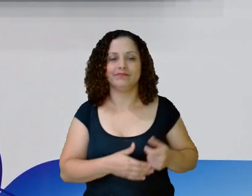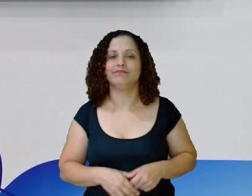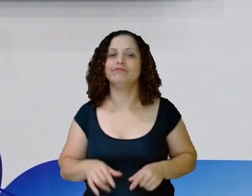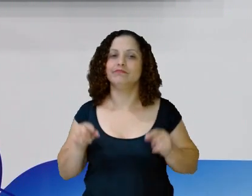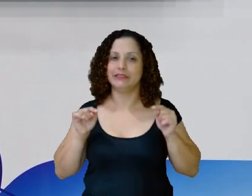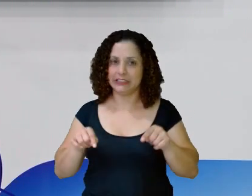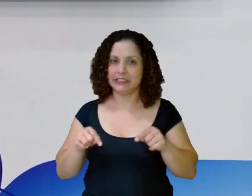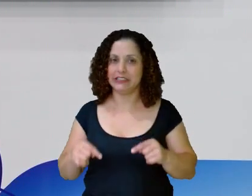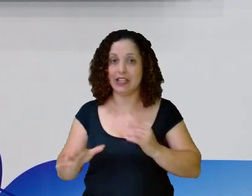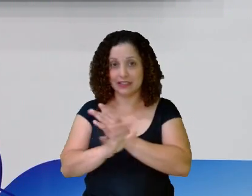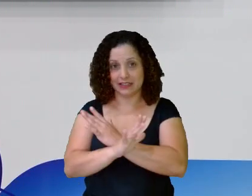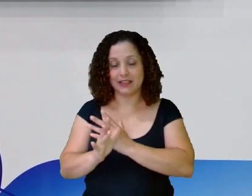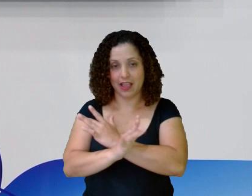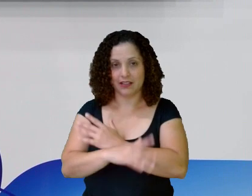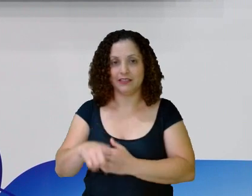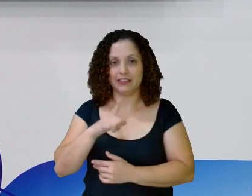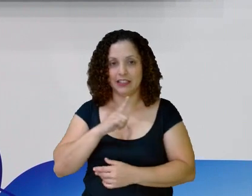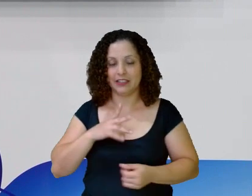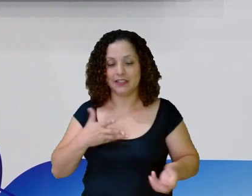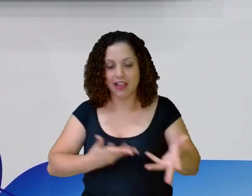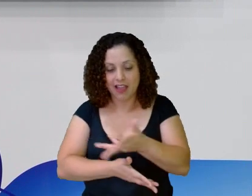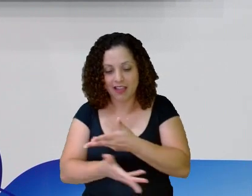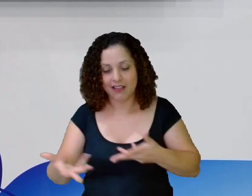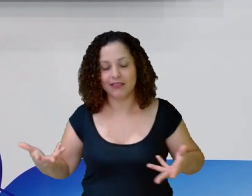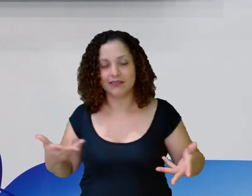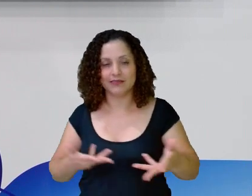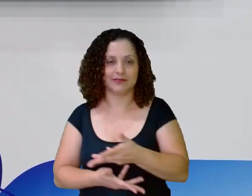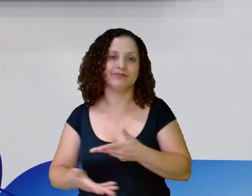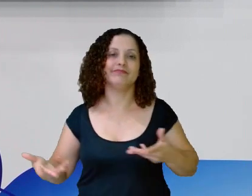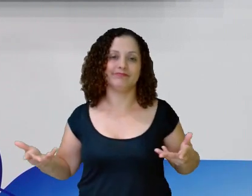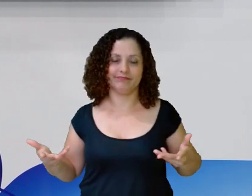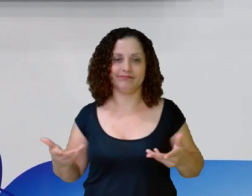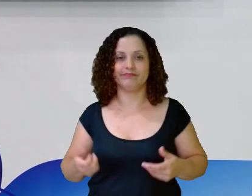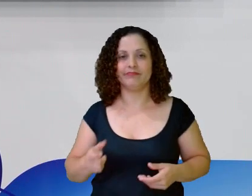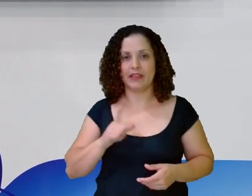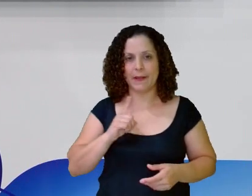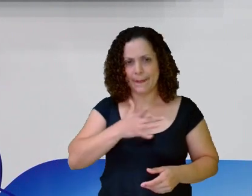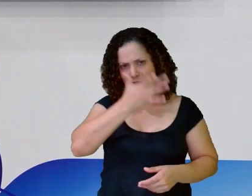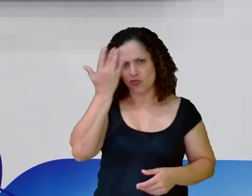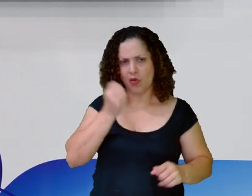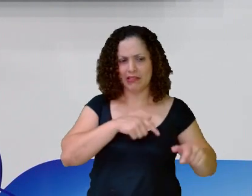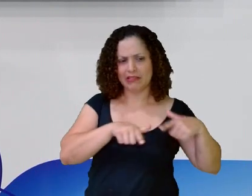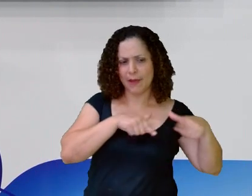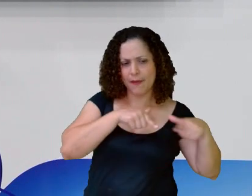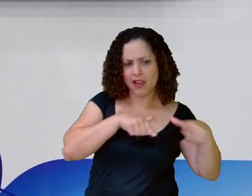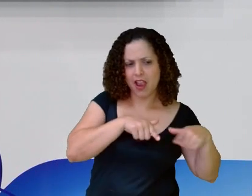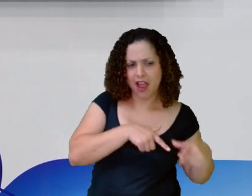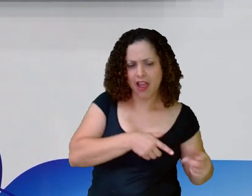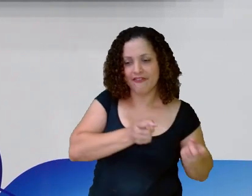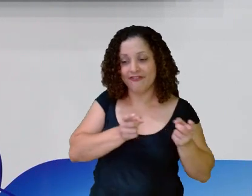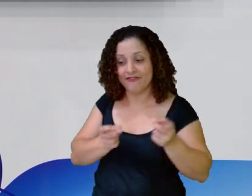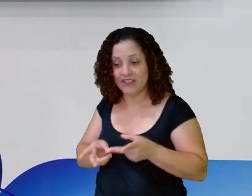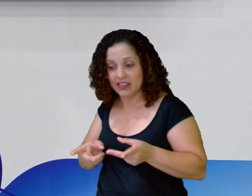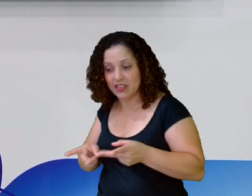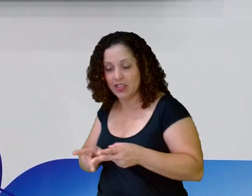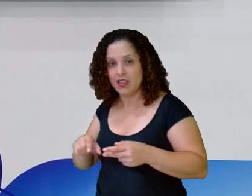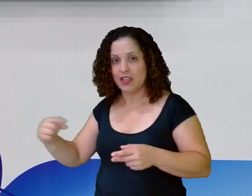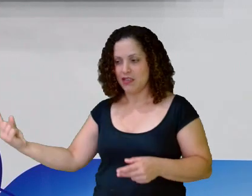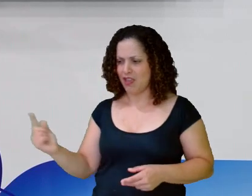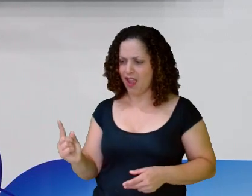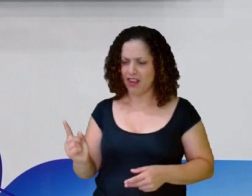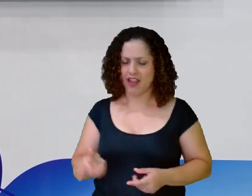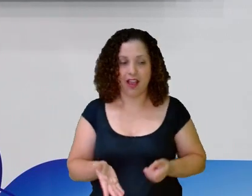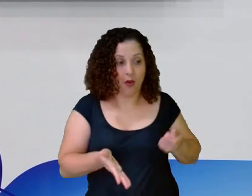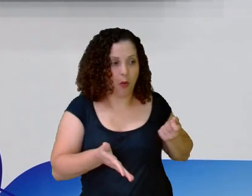cidade, nessa relação do comércio, nessa relação do trabalho. Alguém que vai estar trabalhando, oferecendo um serviço ou vendendo um produto, e a outra que precisa